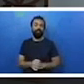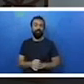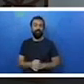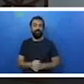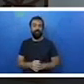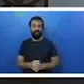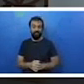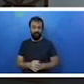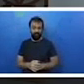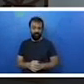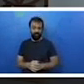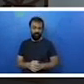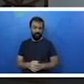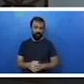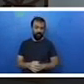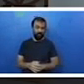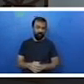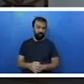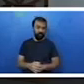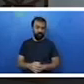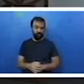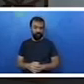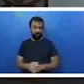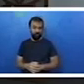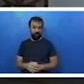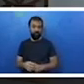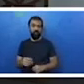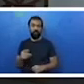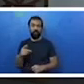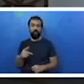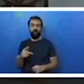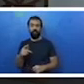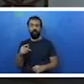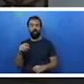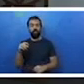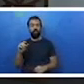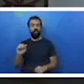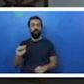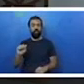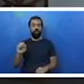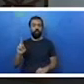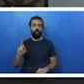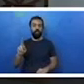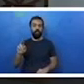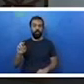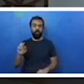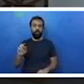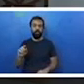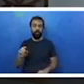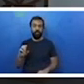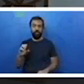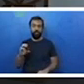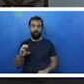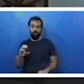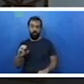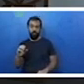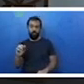Física. Nós vamos falar hoje sobre parkour, suas características e vamos falar um pouquinho também sobre o que são atividades de